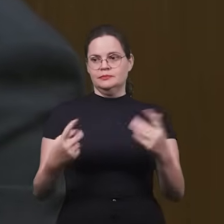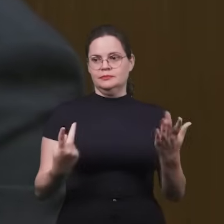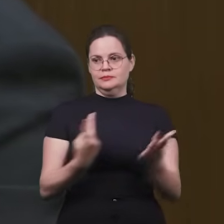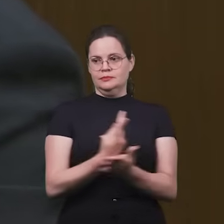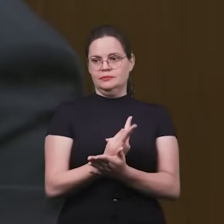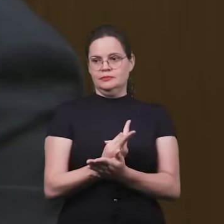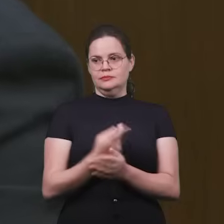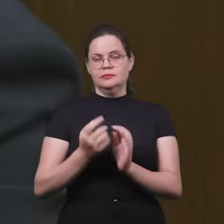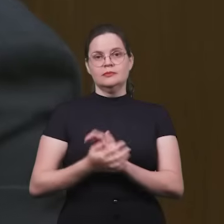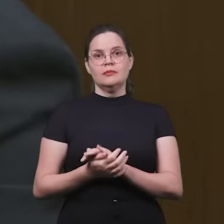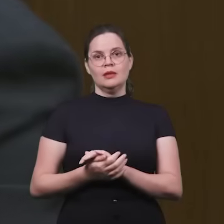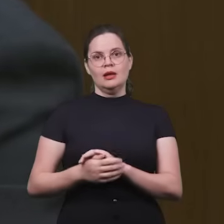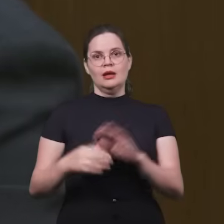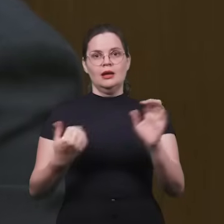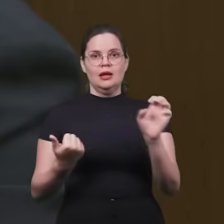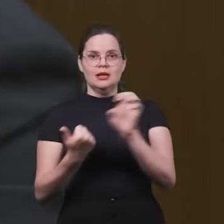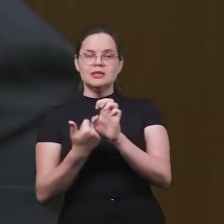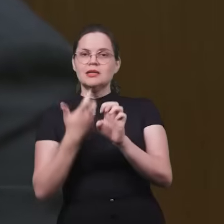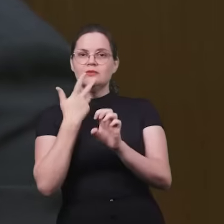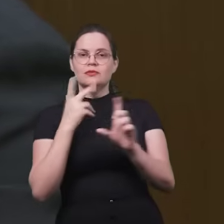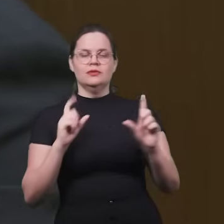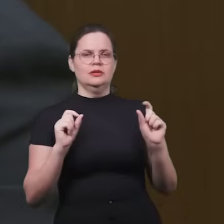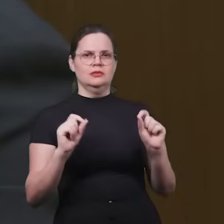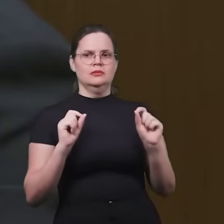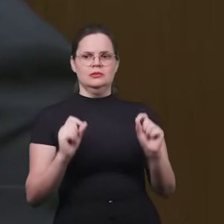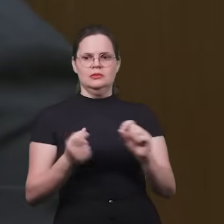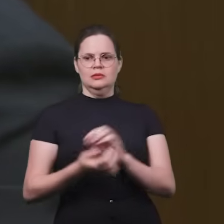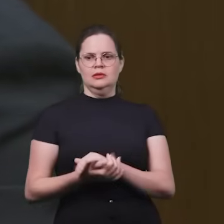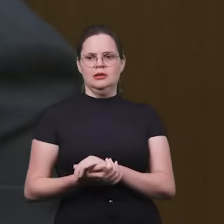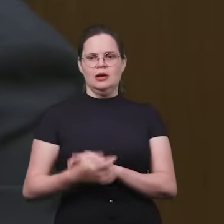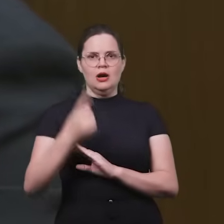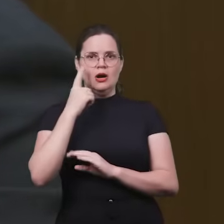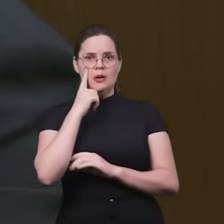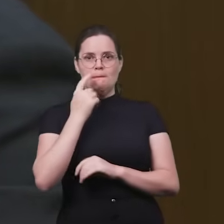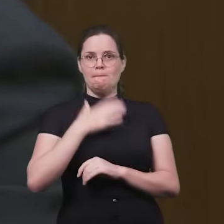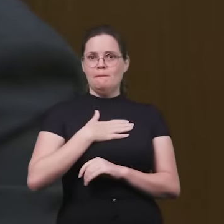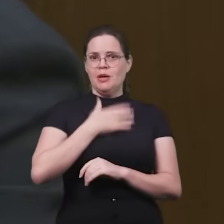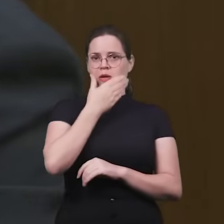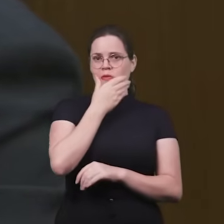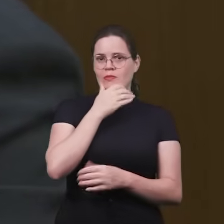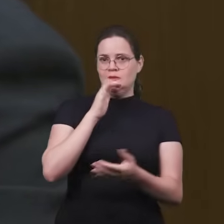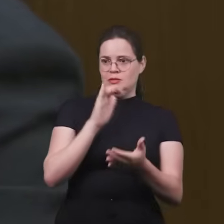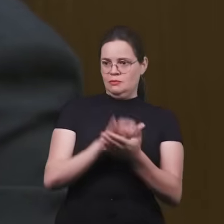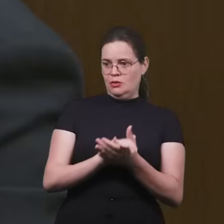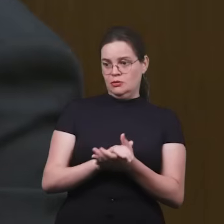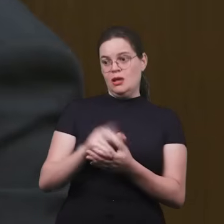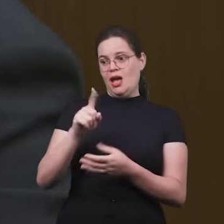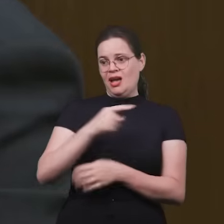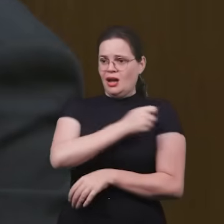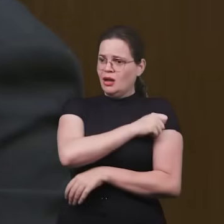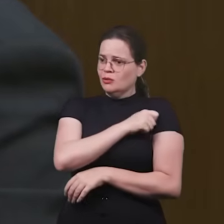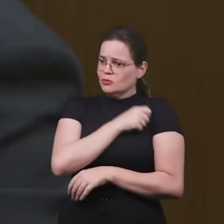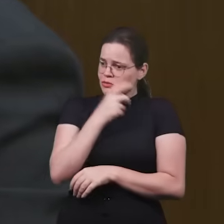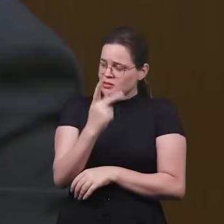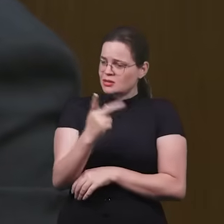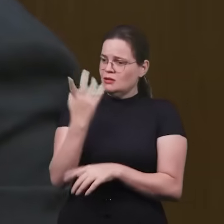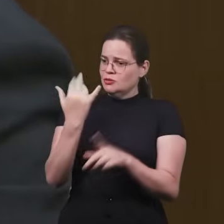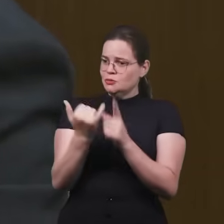simplesmente chegou e falou assim, olha, o meu marido, filho dos filhos dos